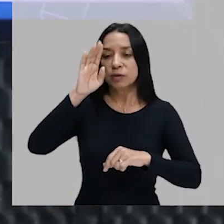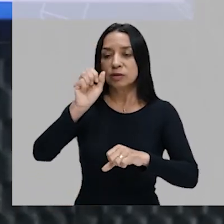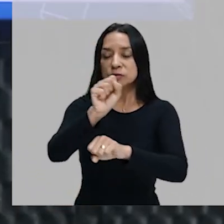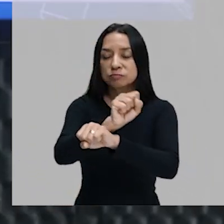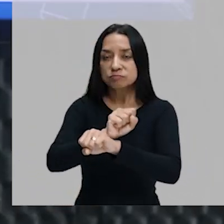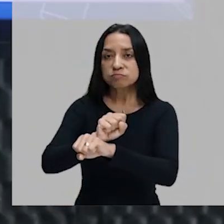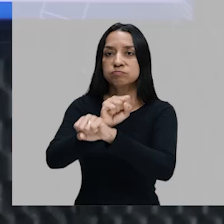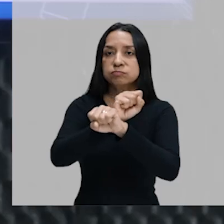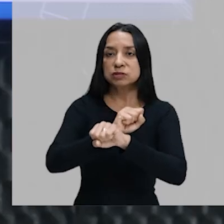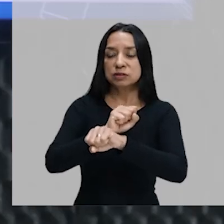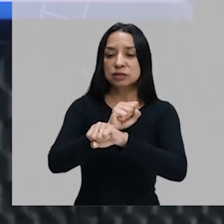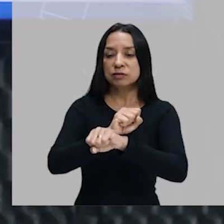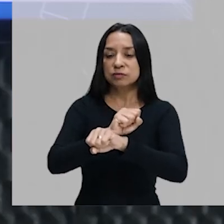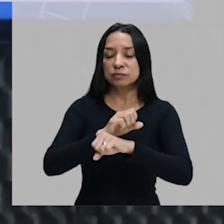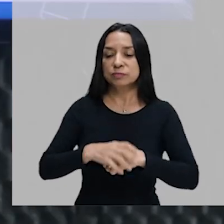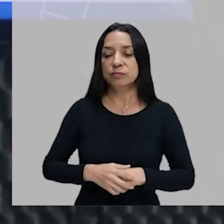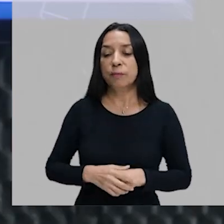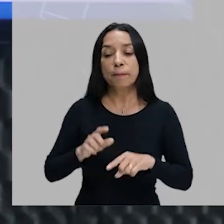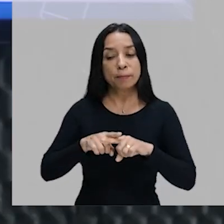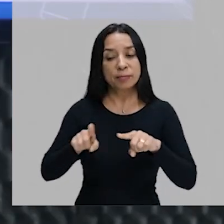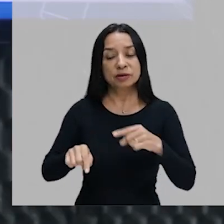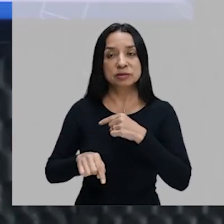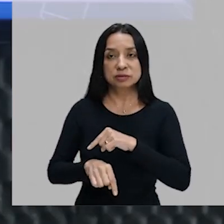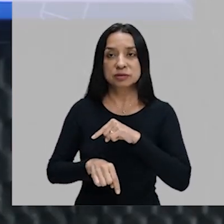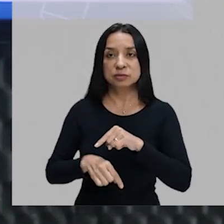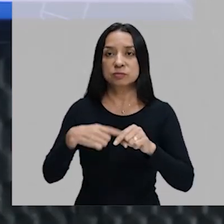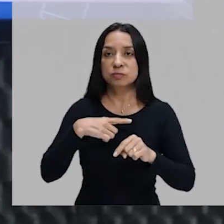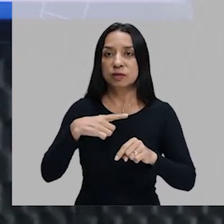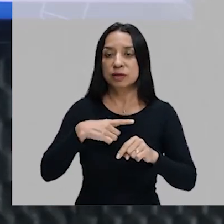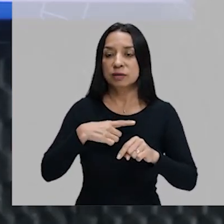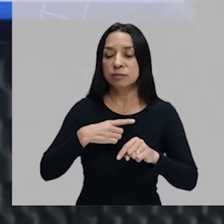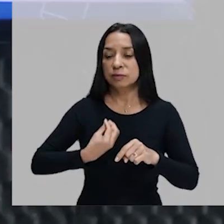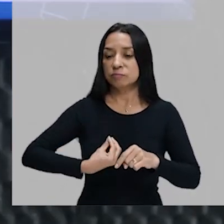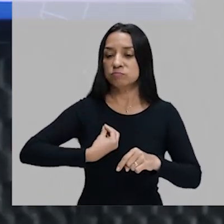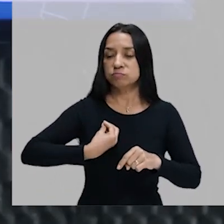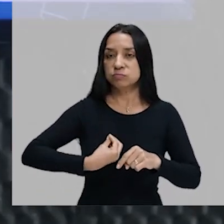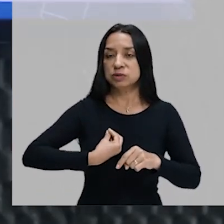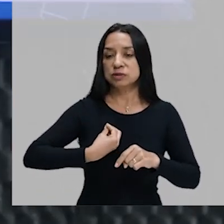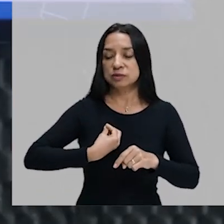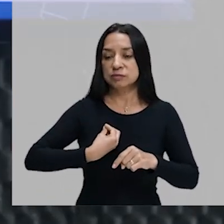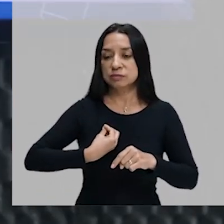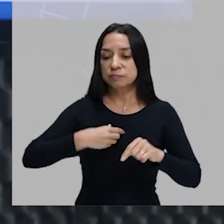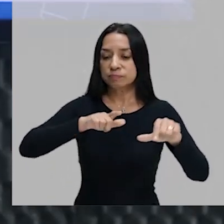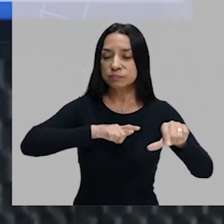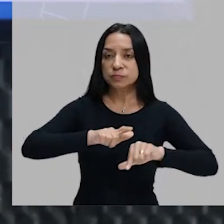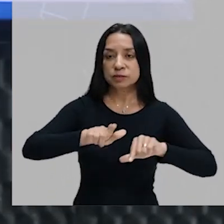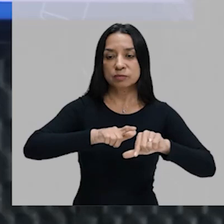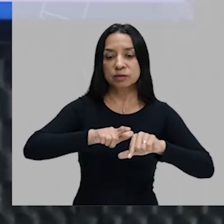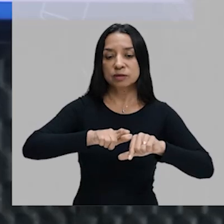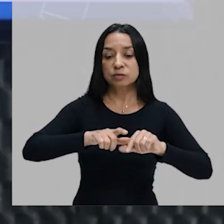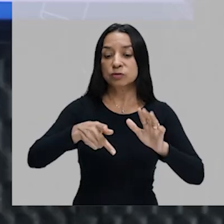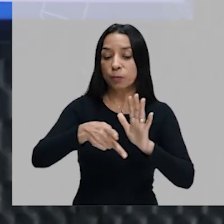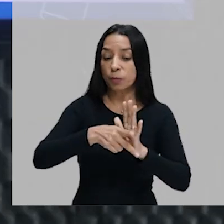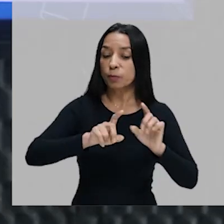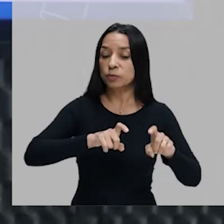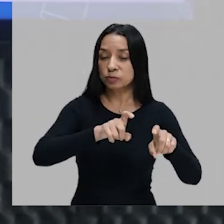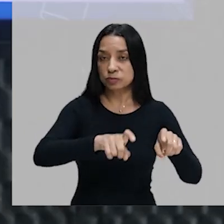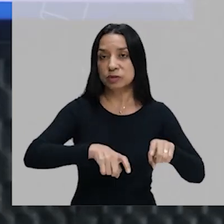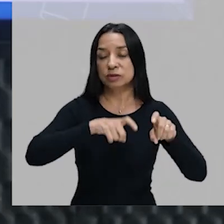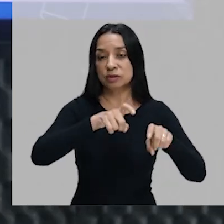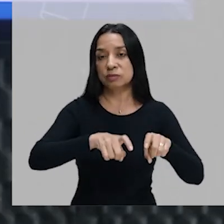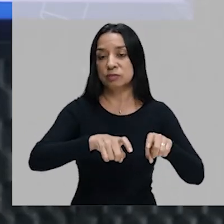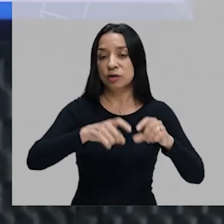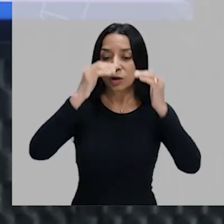guerra. Mas ali nas obras públicas, nós temos também a presença de trabalhadores camponeses submetidos a